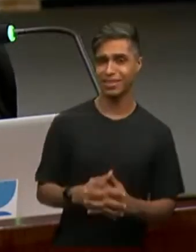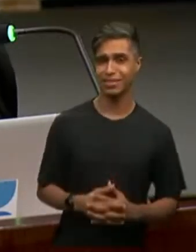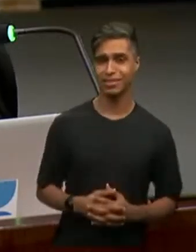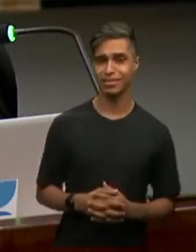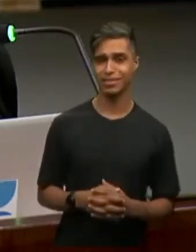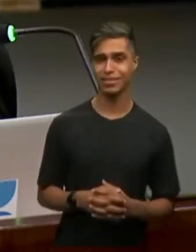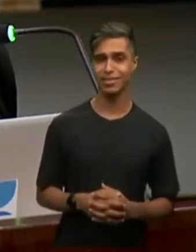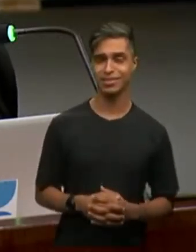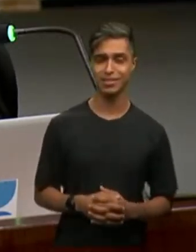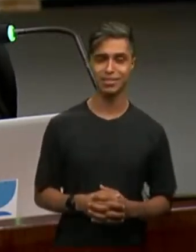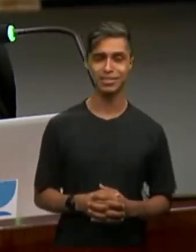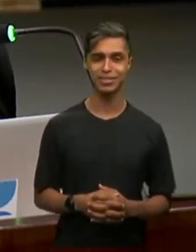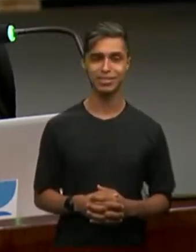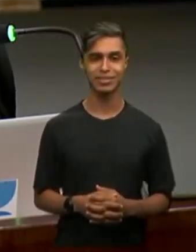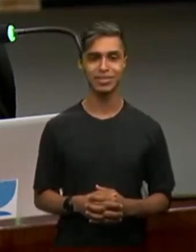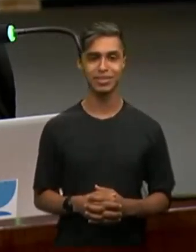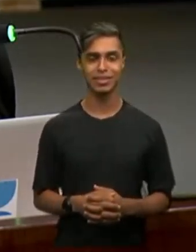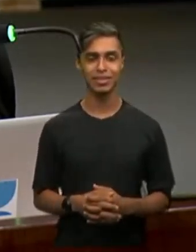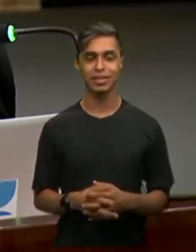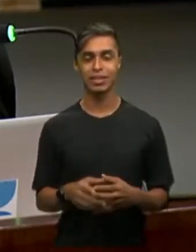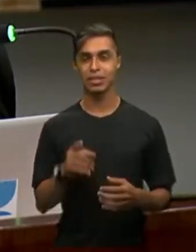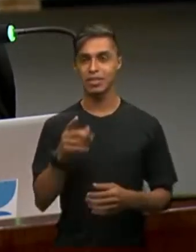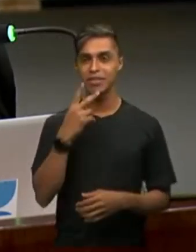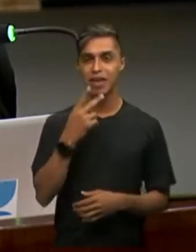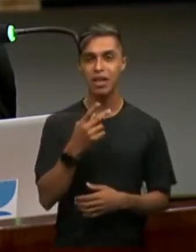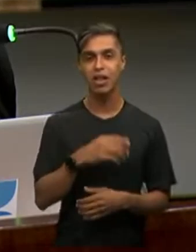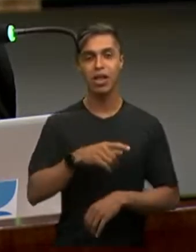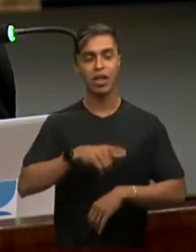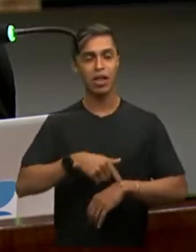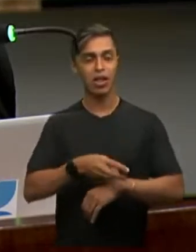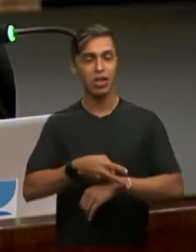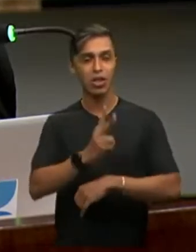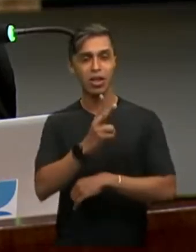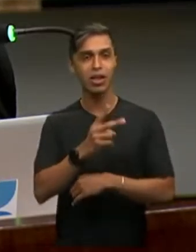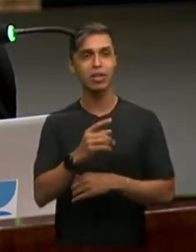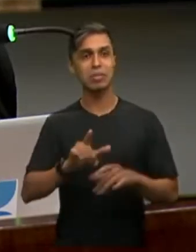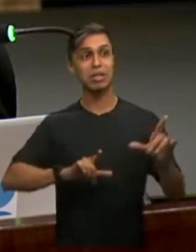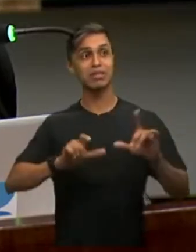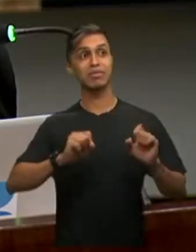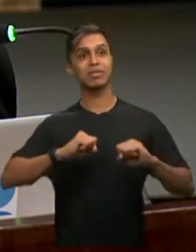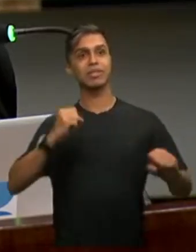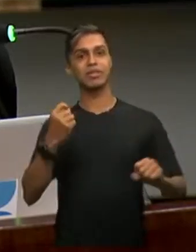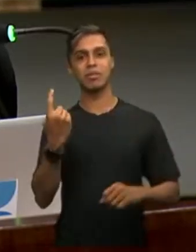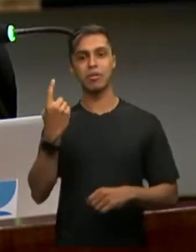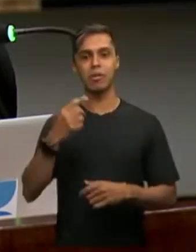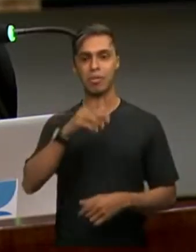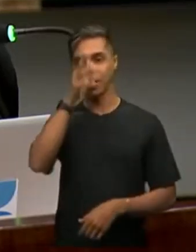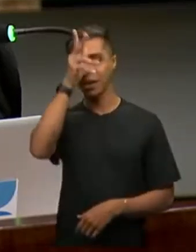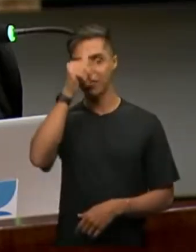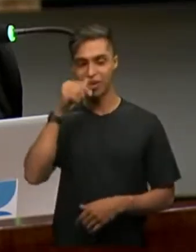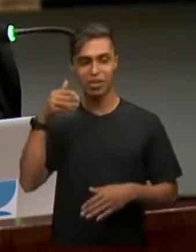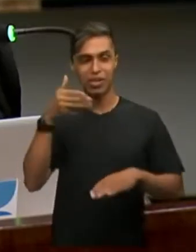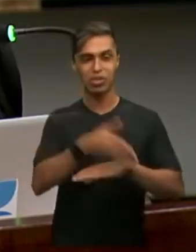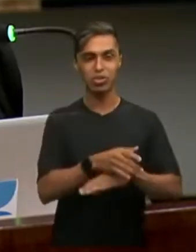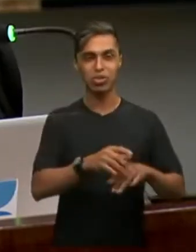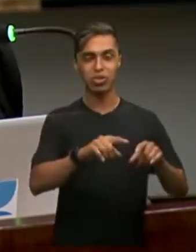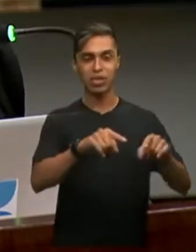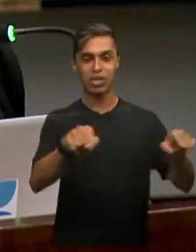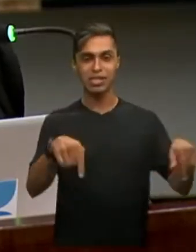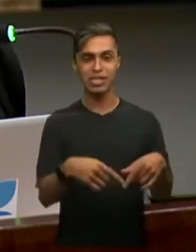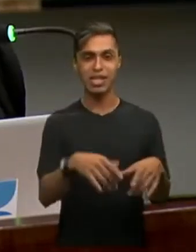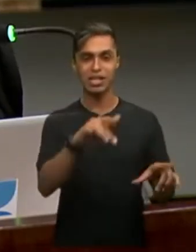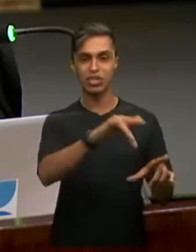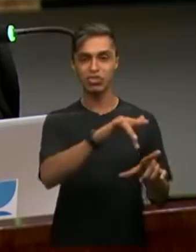que Como disse vossa excelência a notícia às 2 horas da tarde de uma grande emissora era que uma galinha entrou numa sessão eleitoral Foi